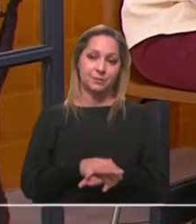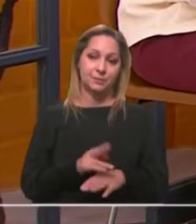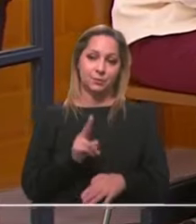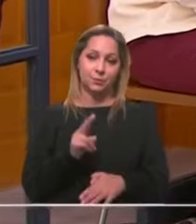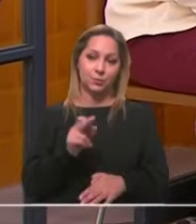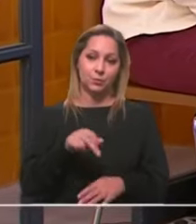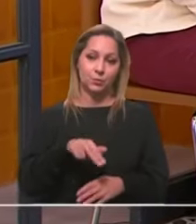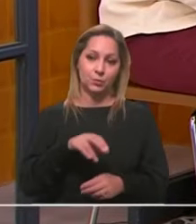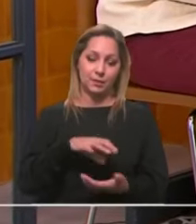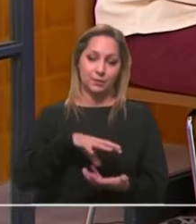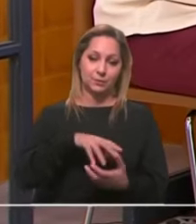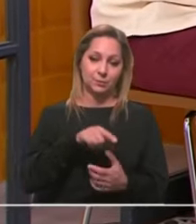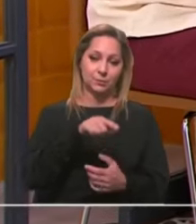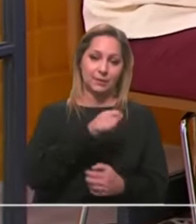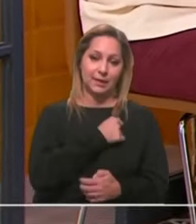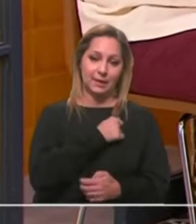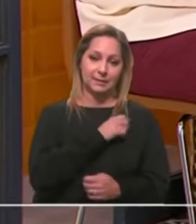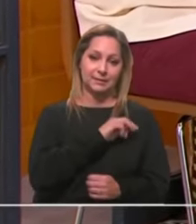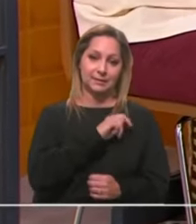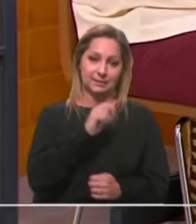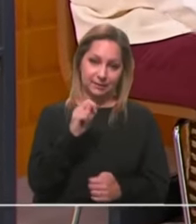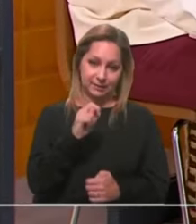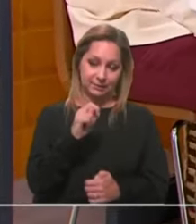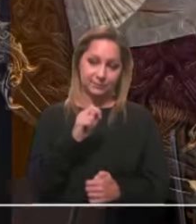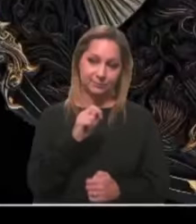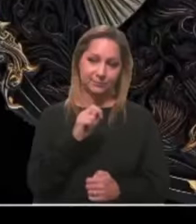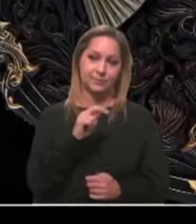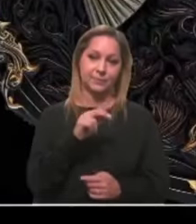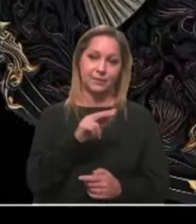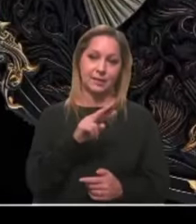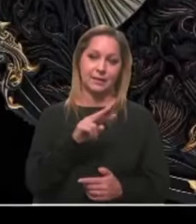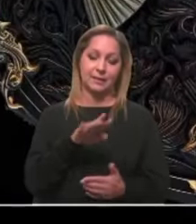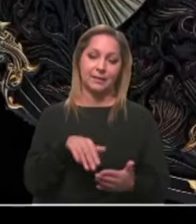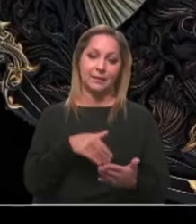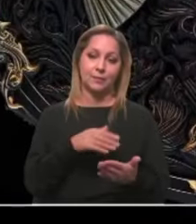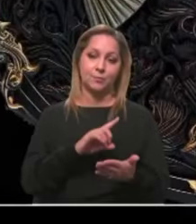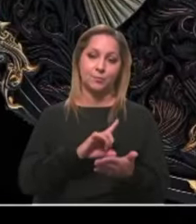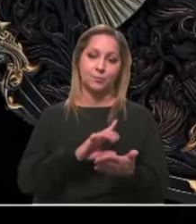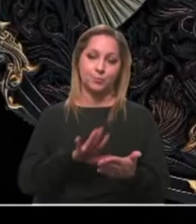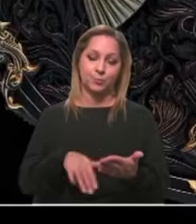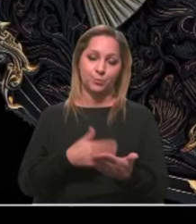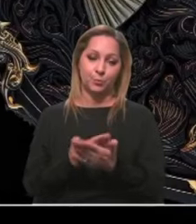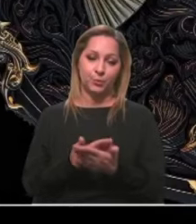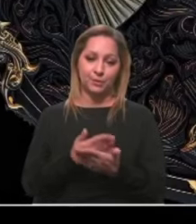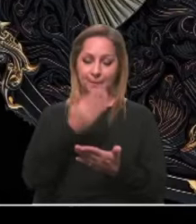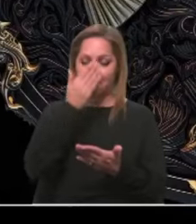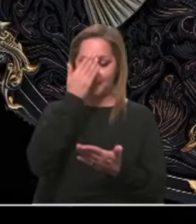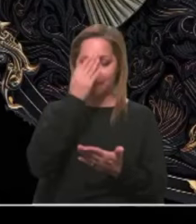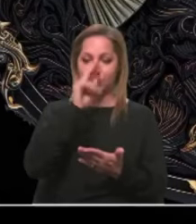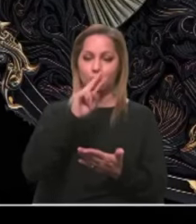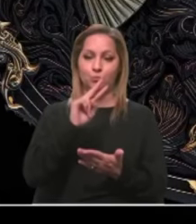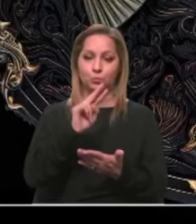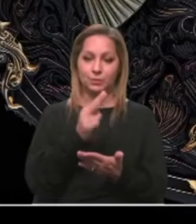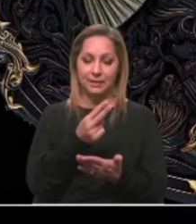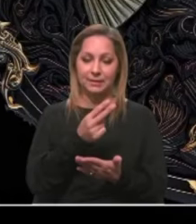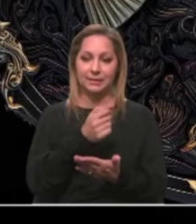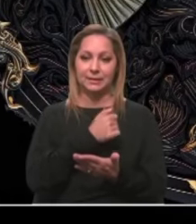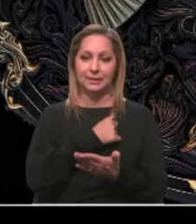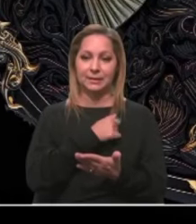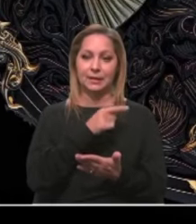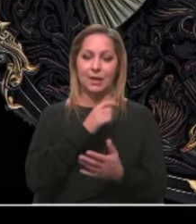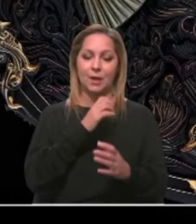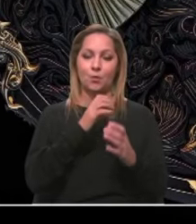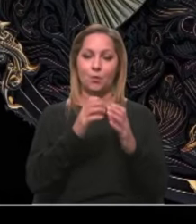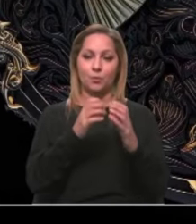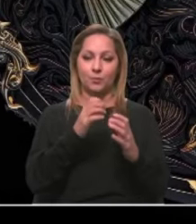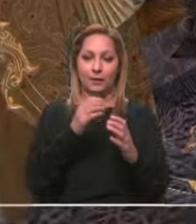a incidir na casa 3, que lhe vem mudar aqui, vem aqui com a proposta de lhe mudar a mente. Urano é o planeta das mudanças, a casa 3 é a mente, comunicação,